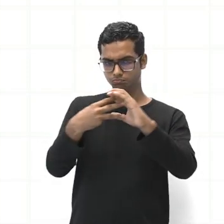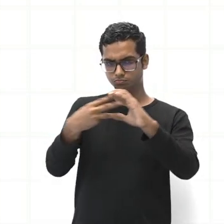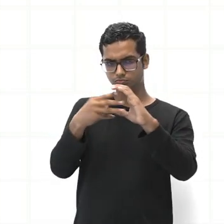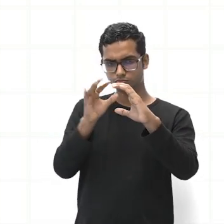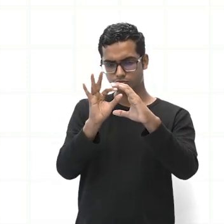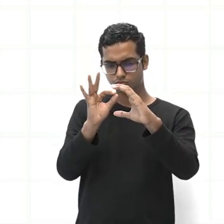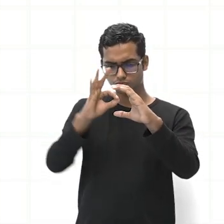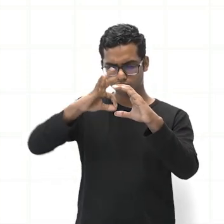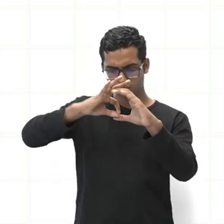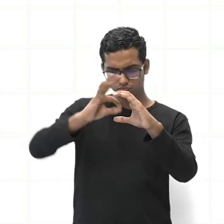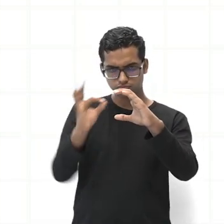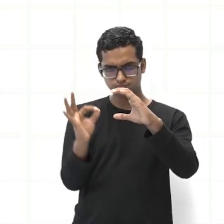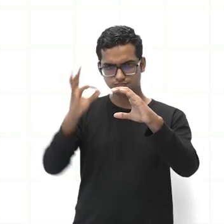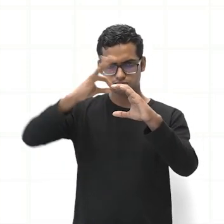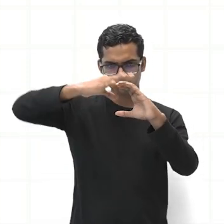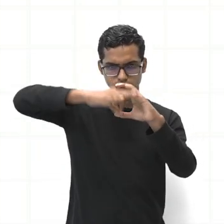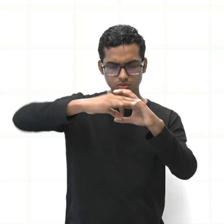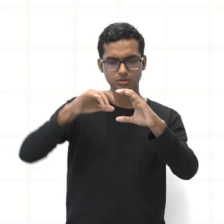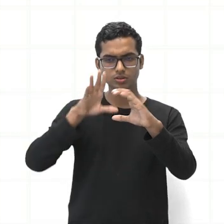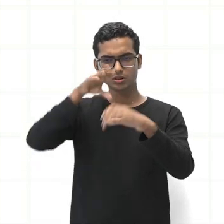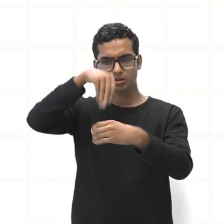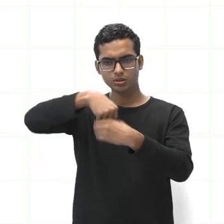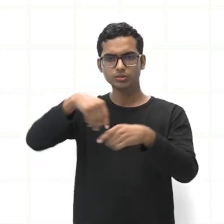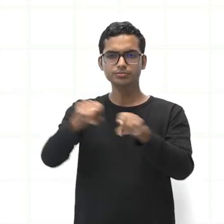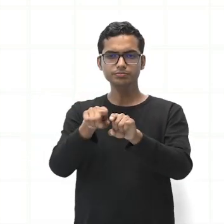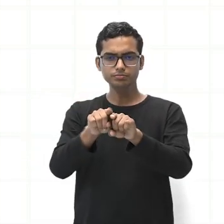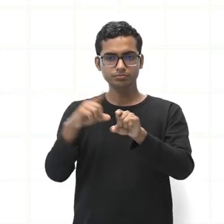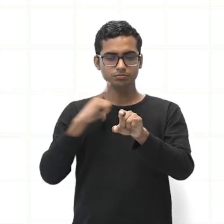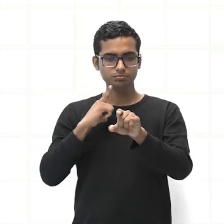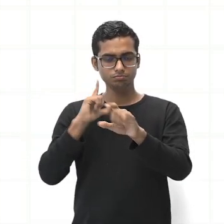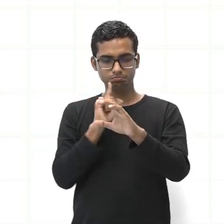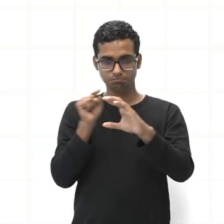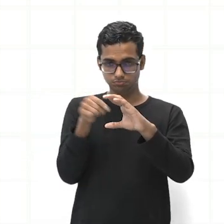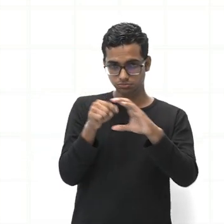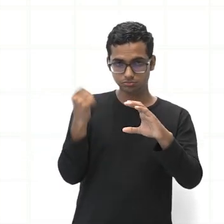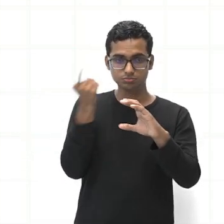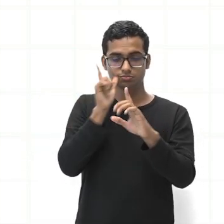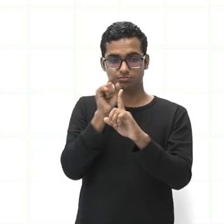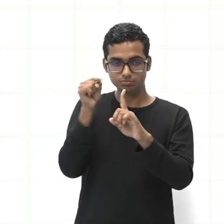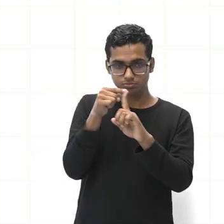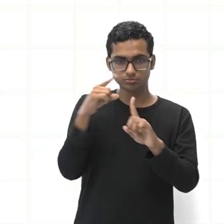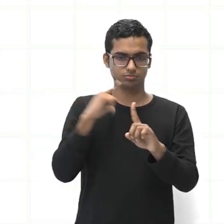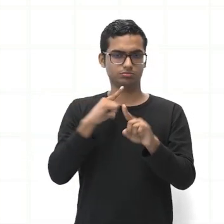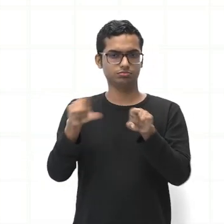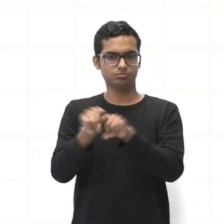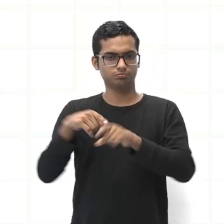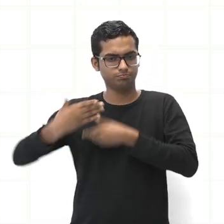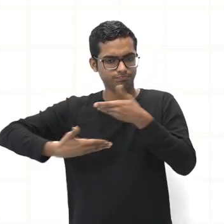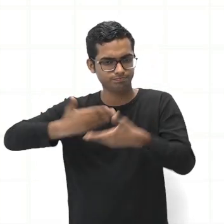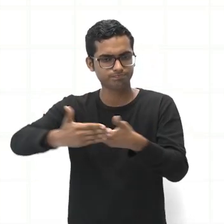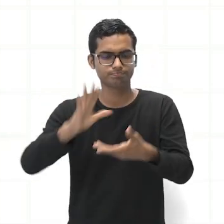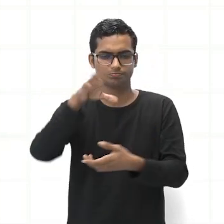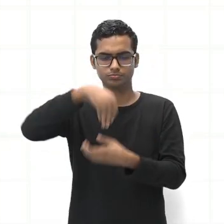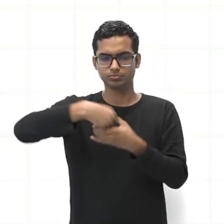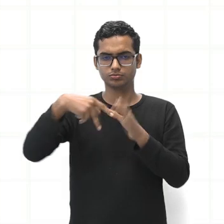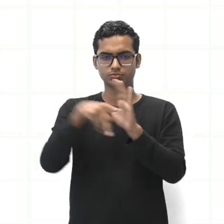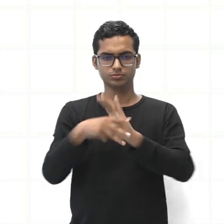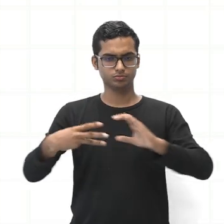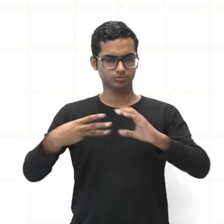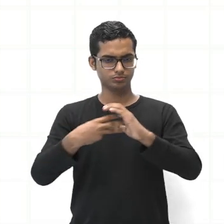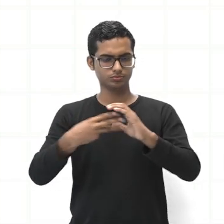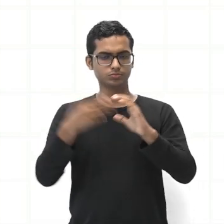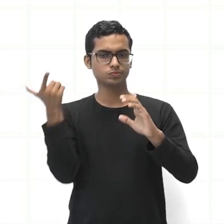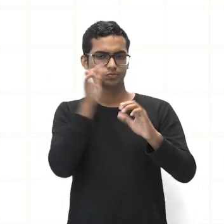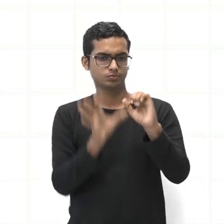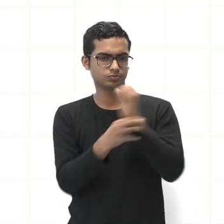função dentro do funcionamento. E assim, realizar todos os processos vitais que garantem